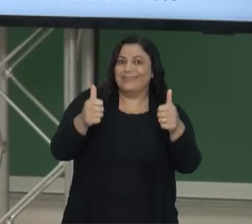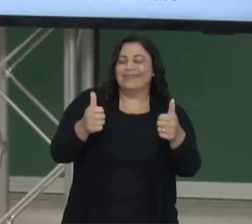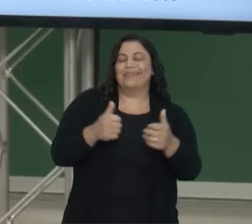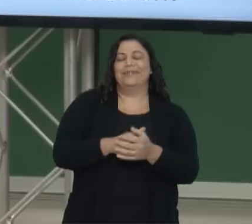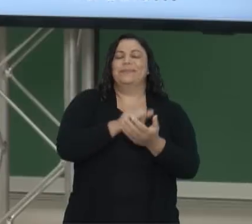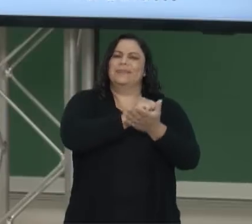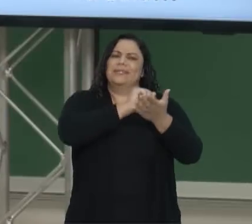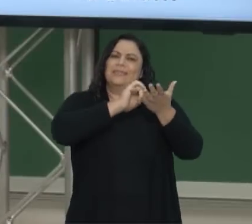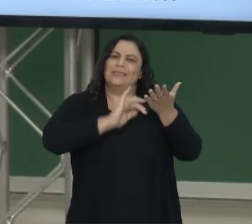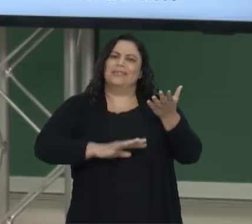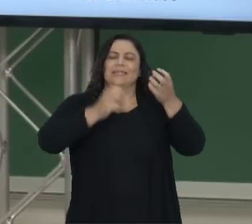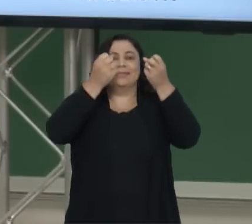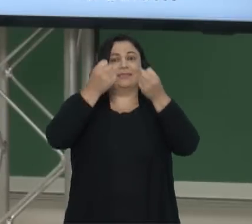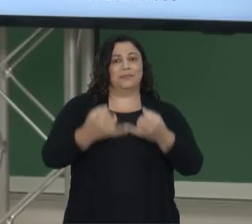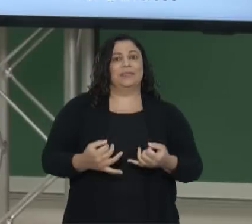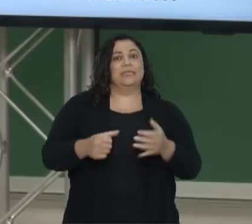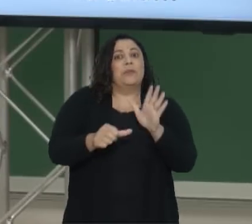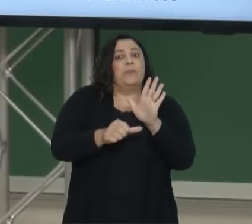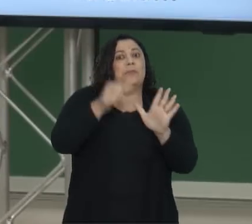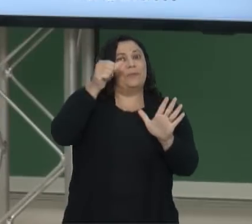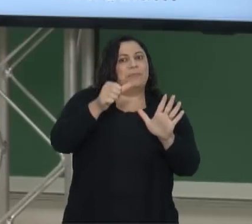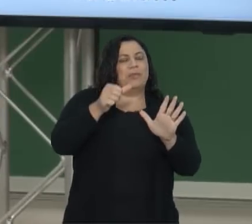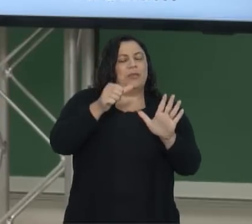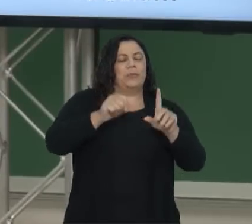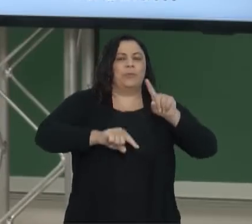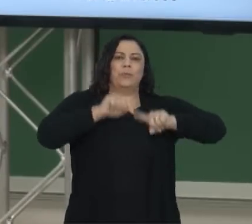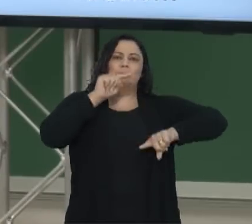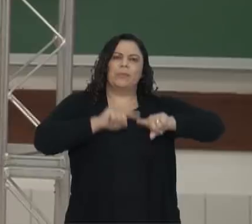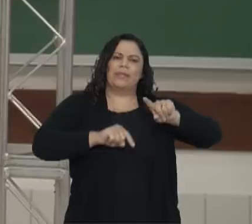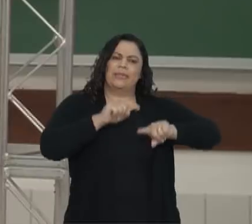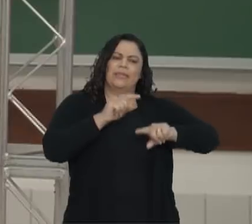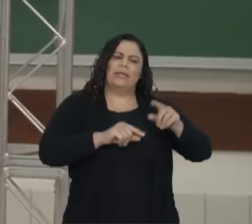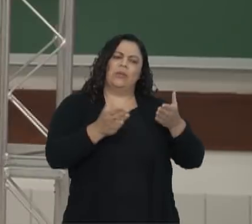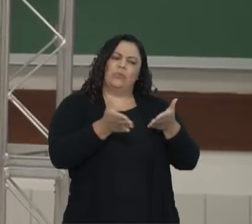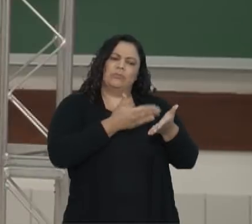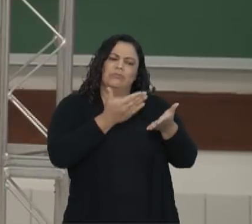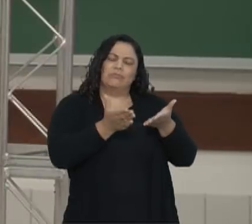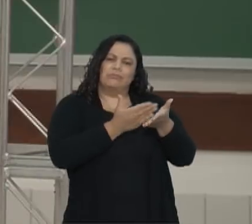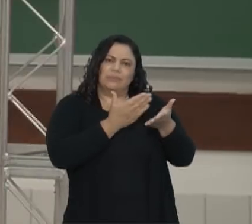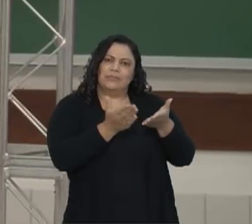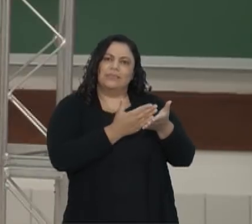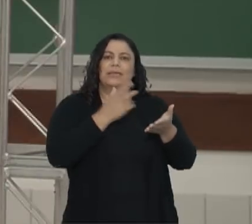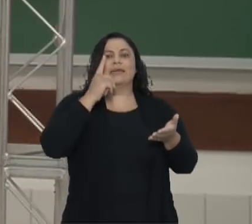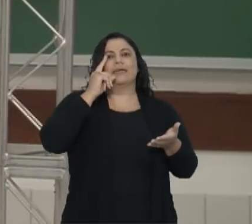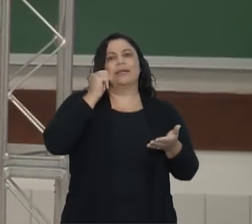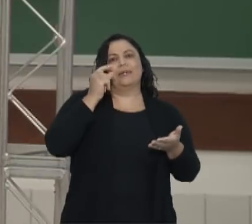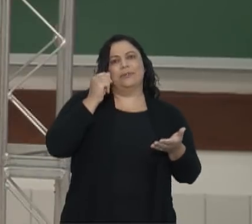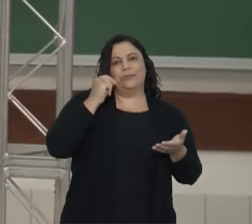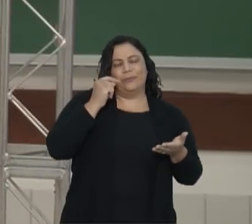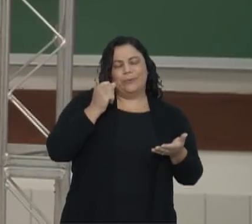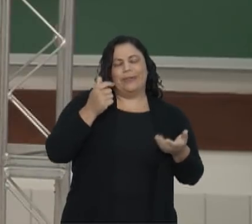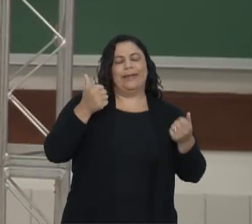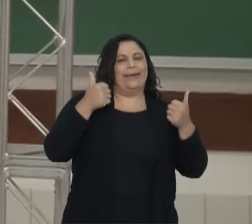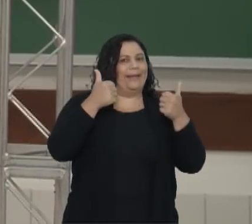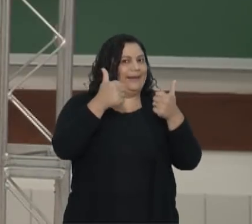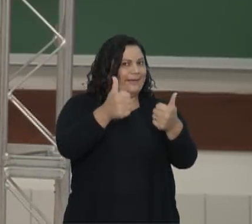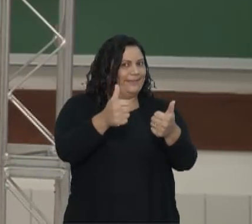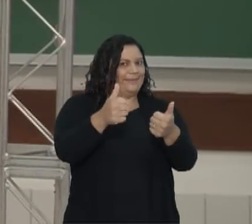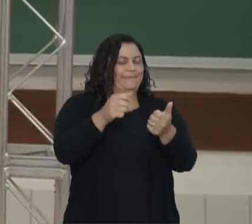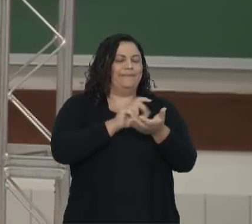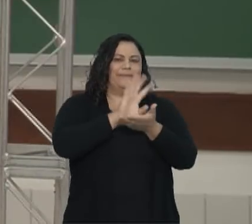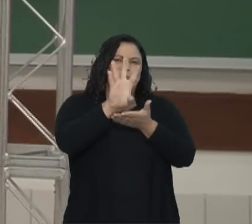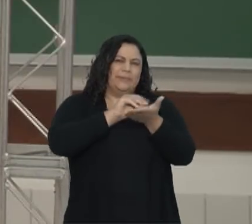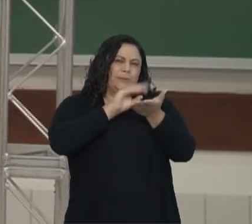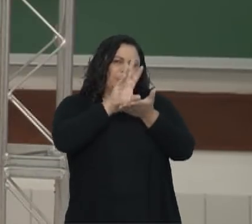explicações. Então, primeira coisa, tem que ter o material em mãos, tem que estar aí com um caderno, com um lápis, tudo certinho para poder fazer as